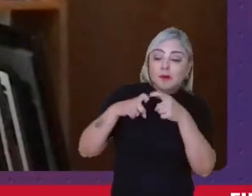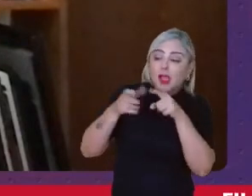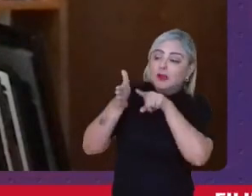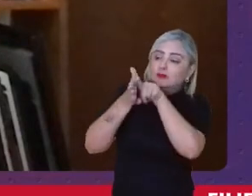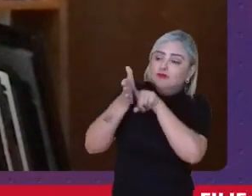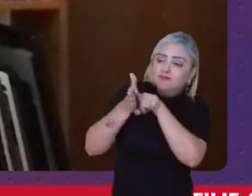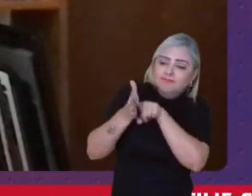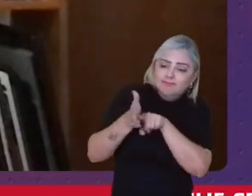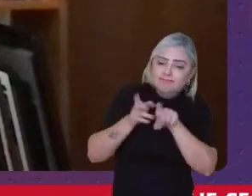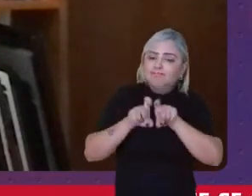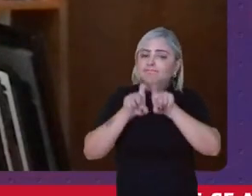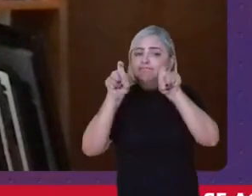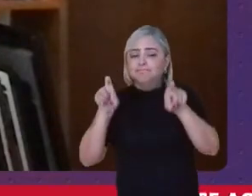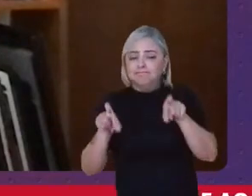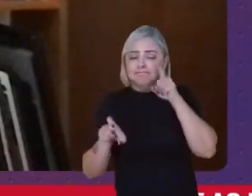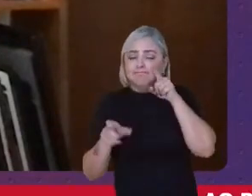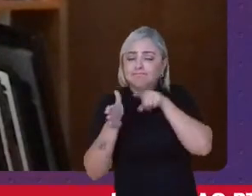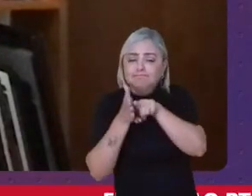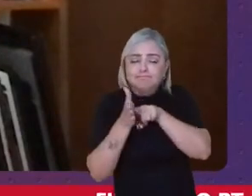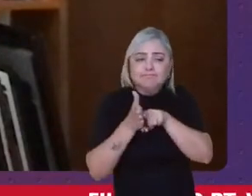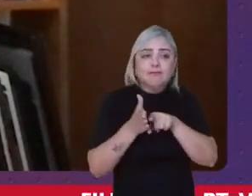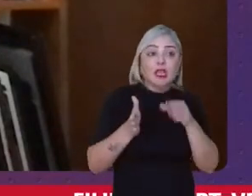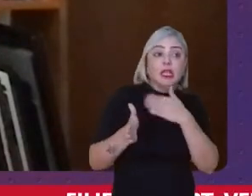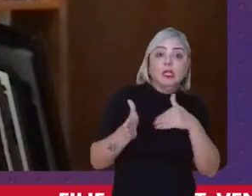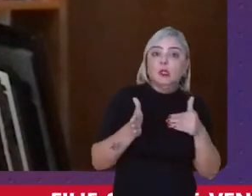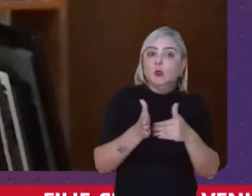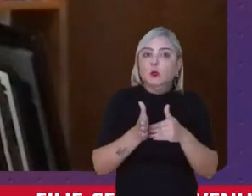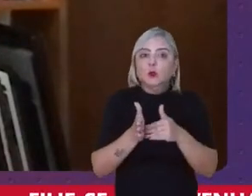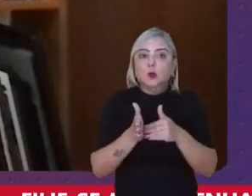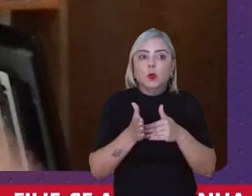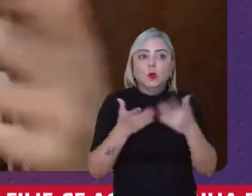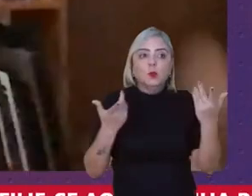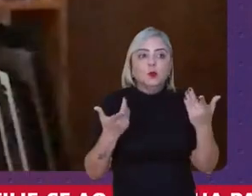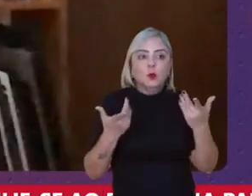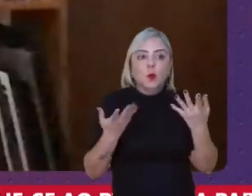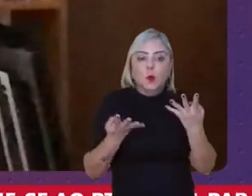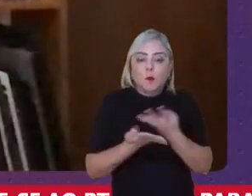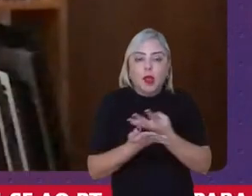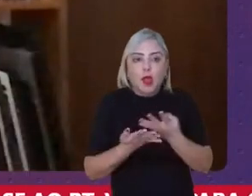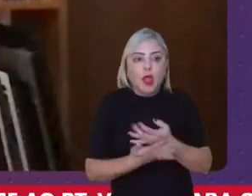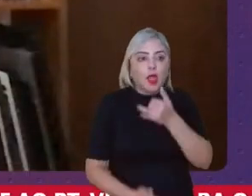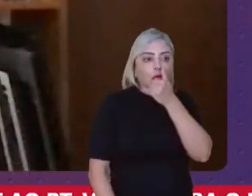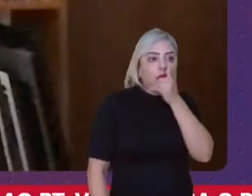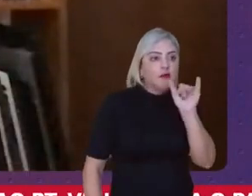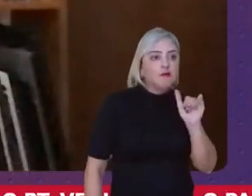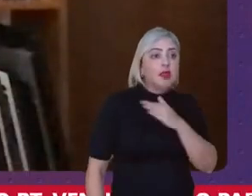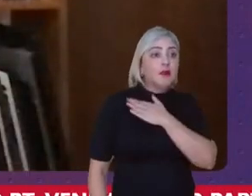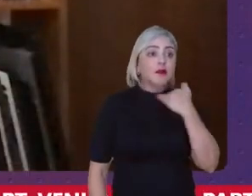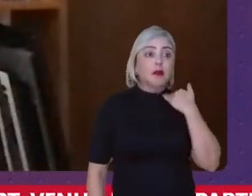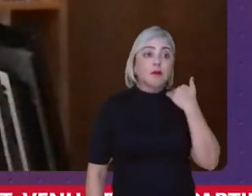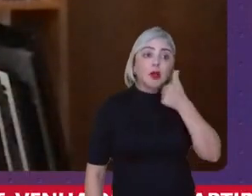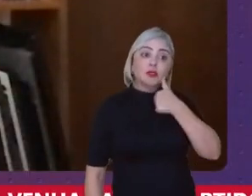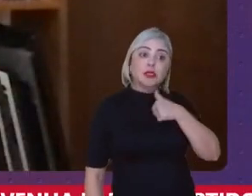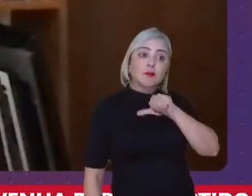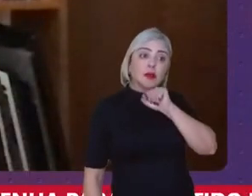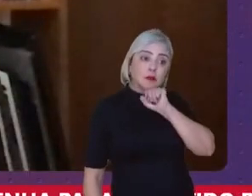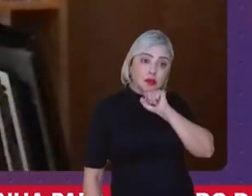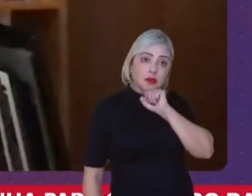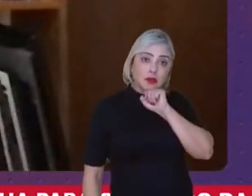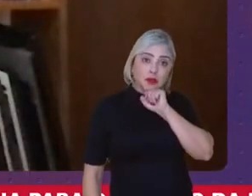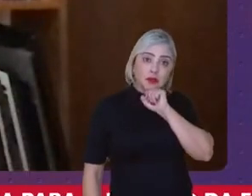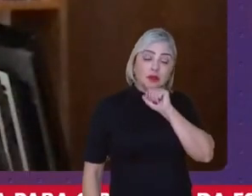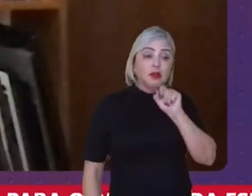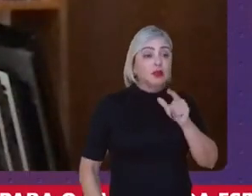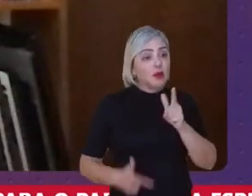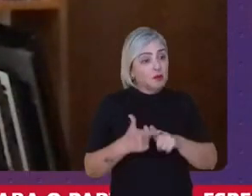Então, se criou todo um mecanismo que evita, inclusive, a mortalidade materna, que é